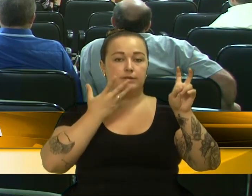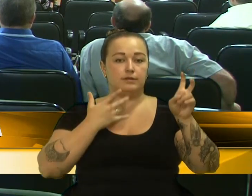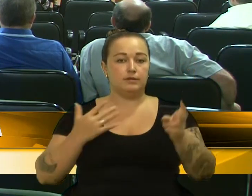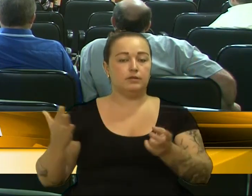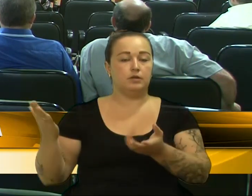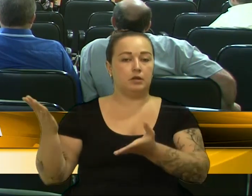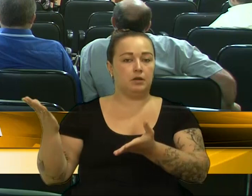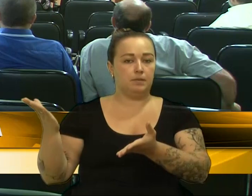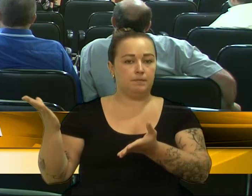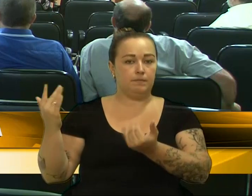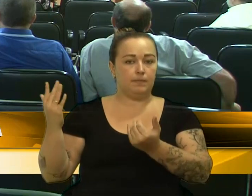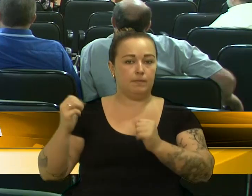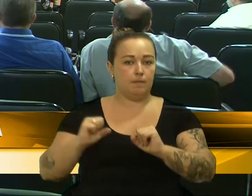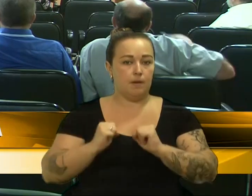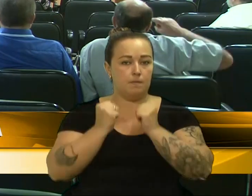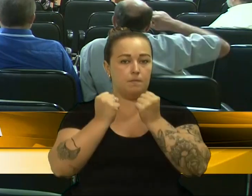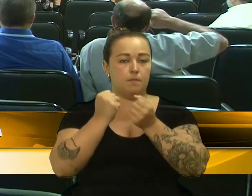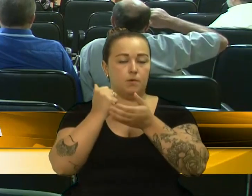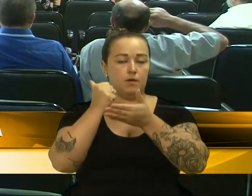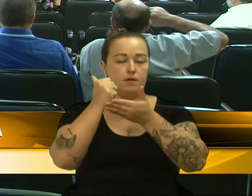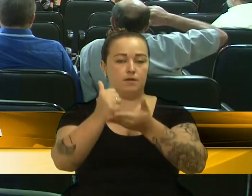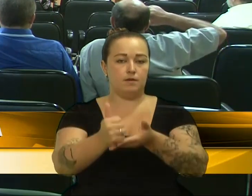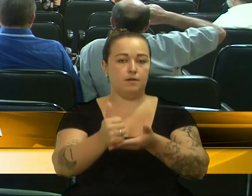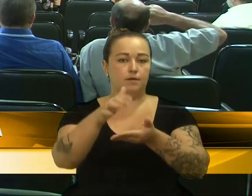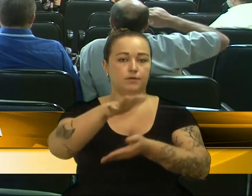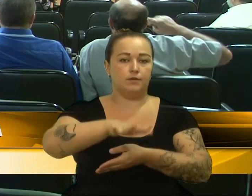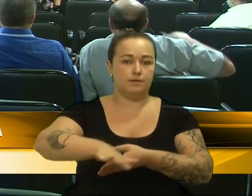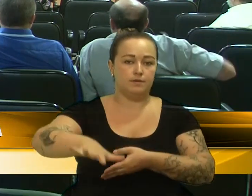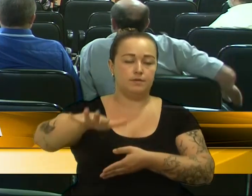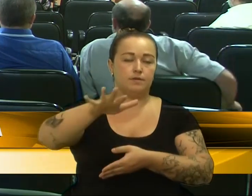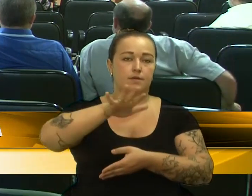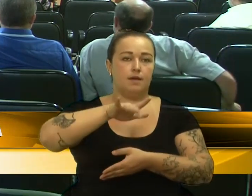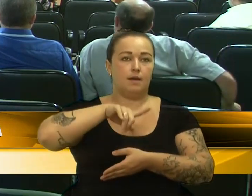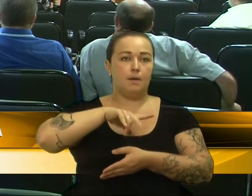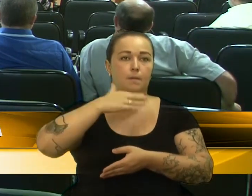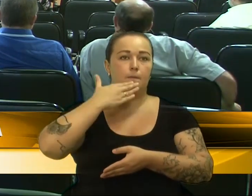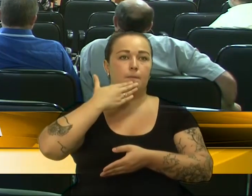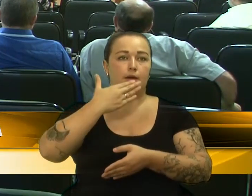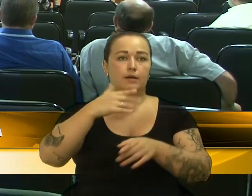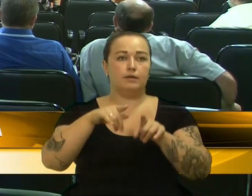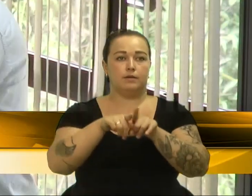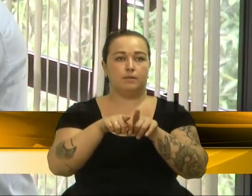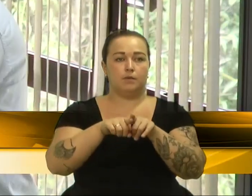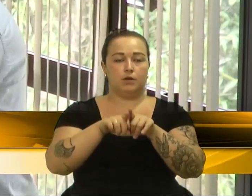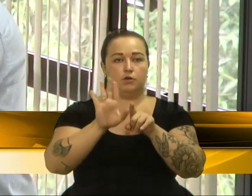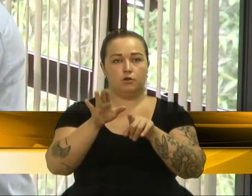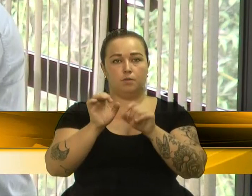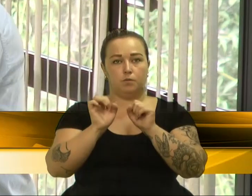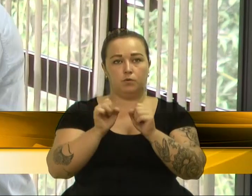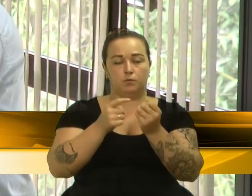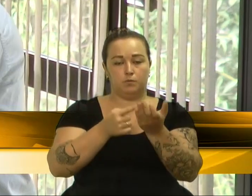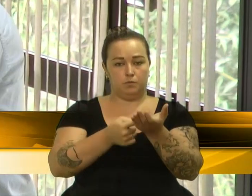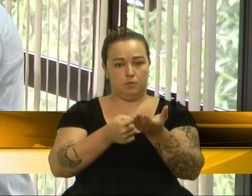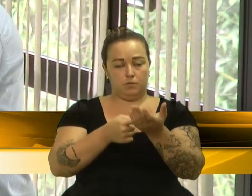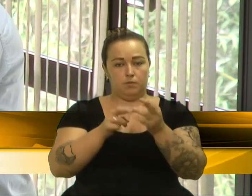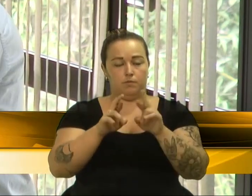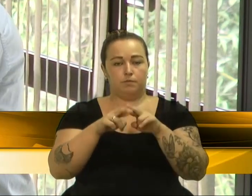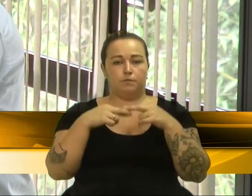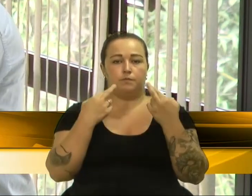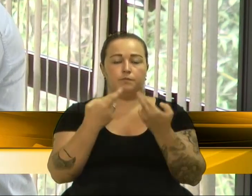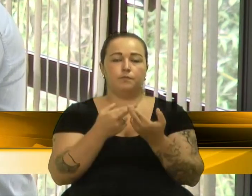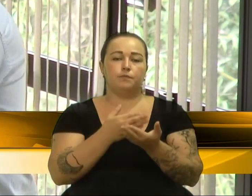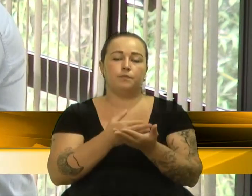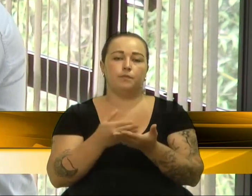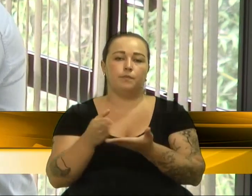Excelência e peço também a gentileza de que nós já possamos marcar uma reunião já para início de